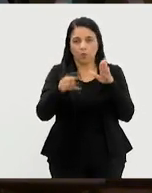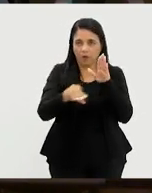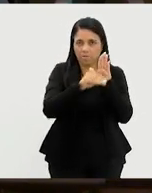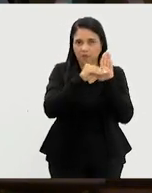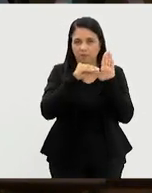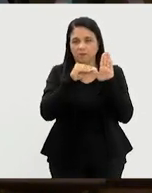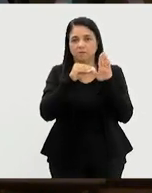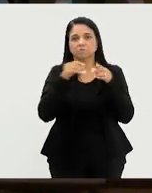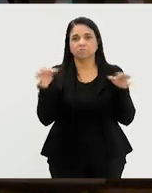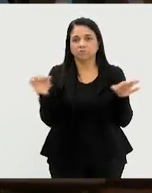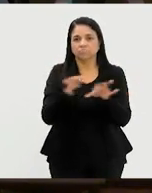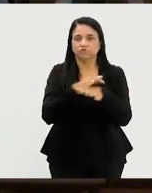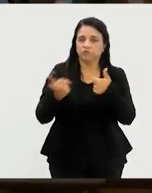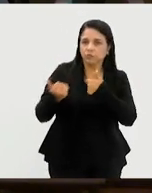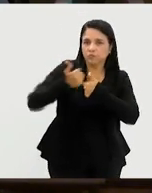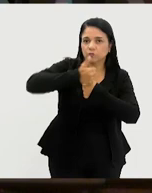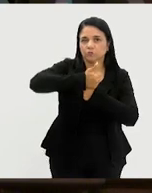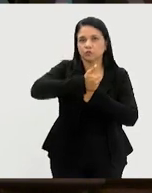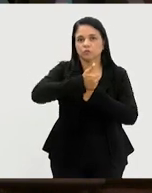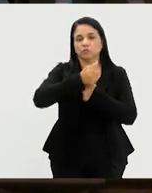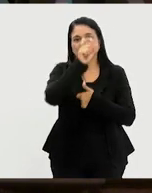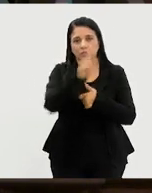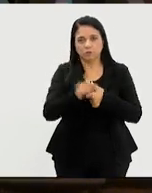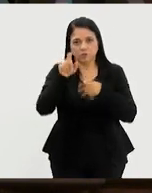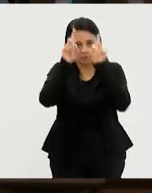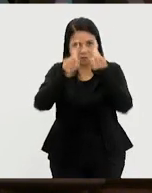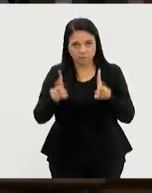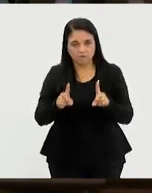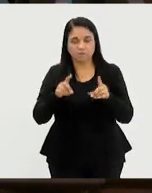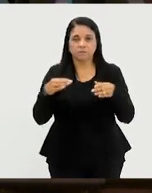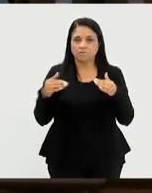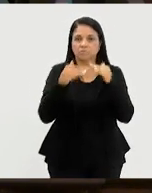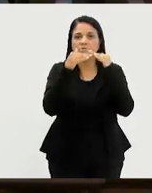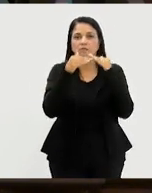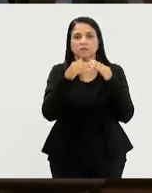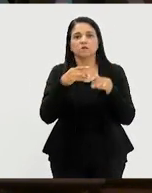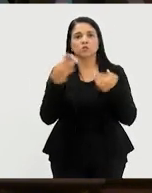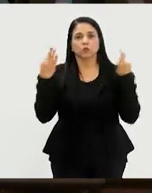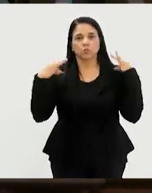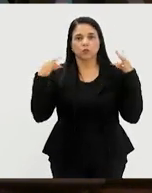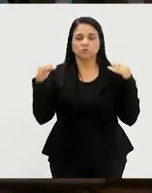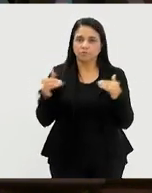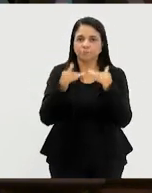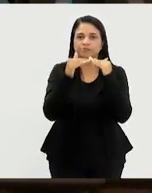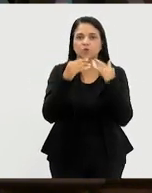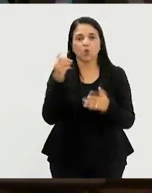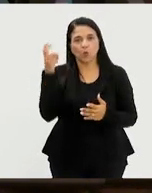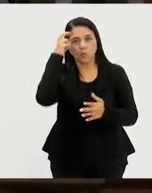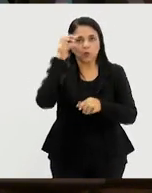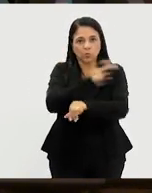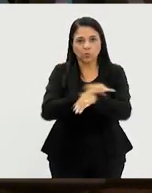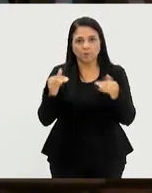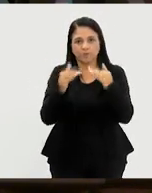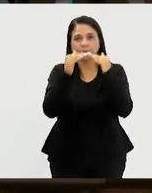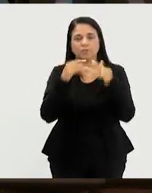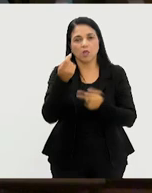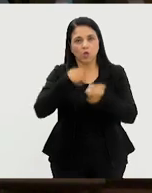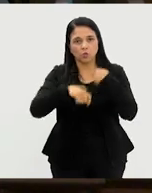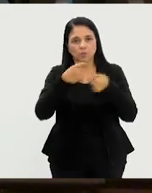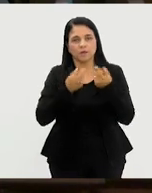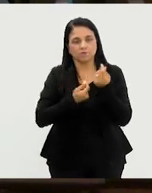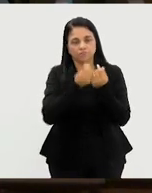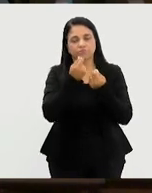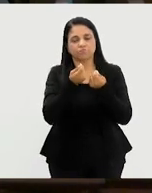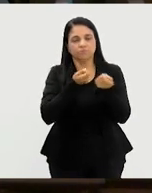concluindo com substitutivo da pessoa com deficiência favorável de turismo favorável de Cultura favorável de Economia Indústria e Comércio